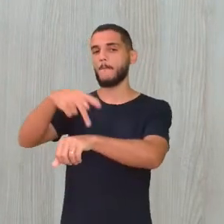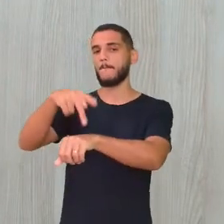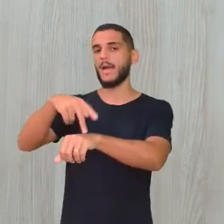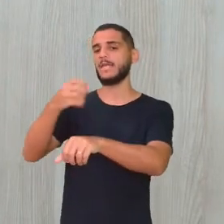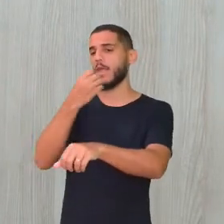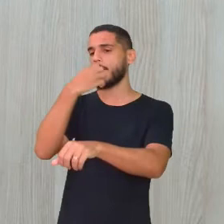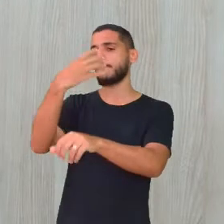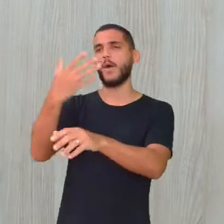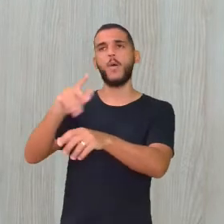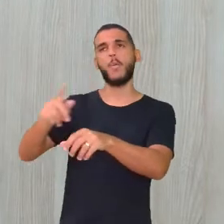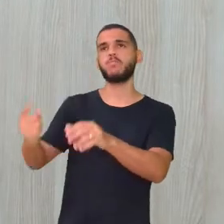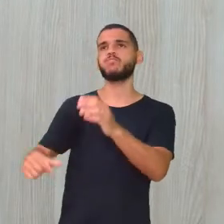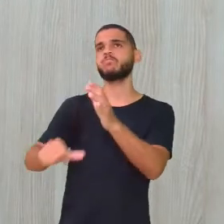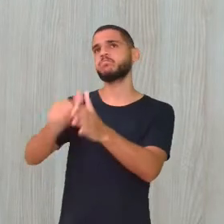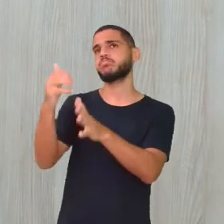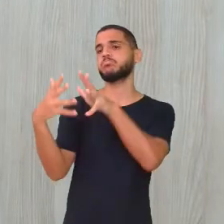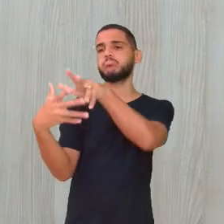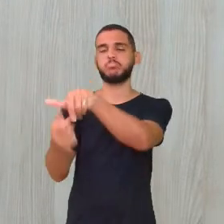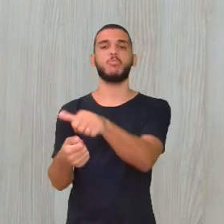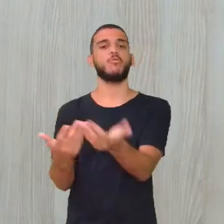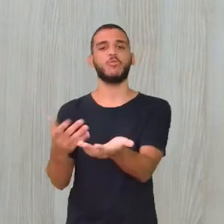mundo, por exemplo, com a nossa